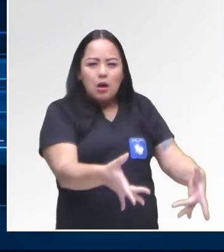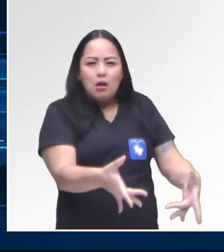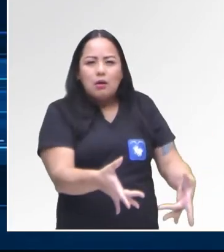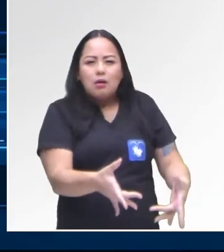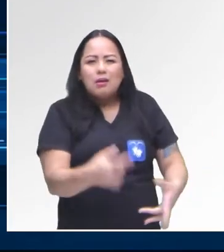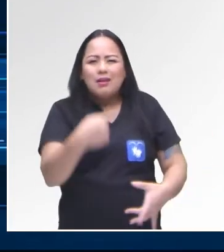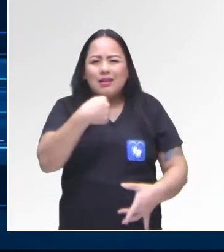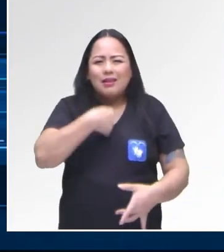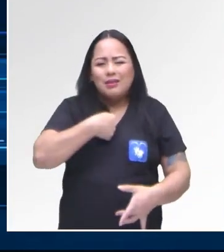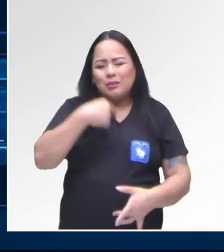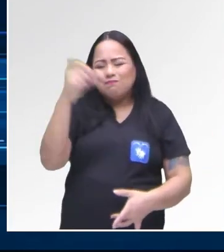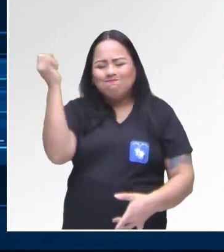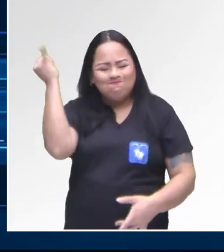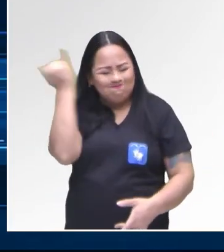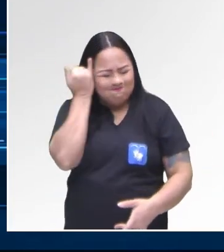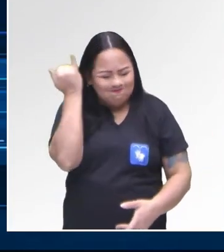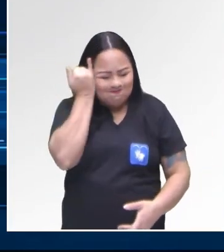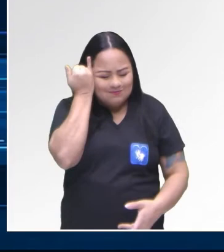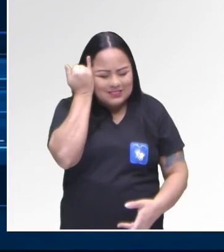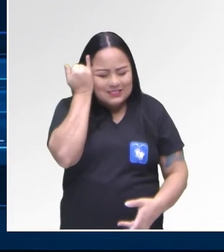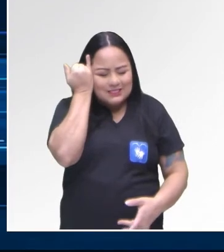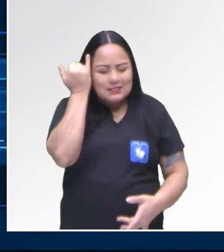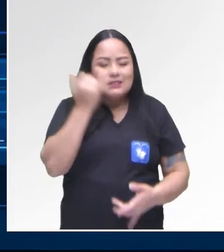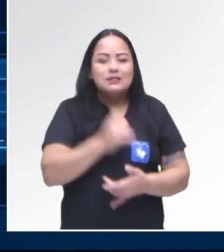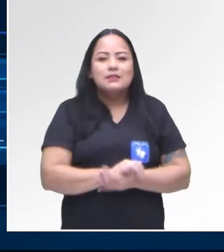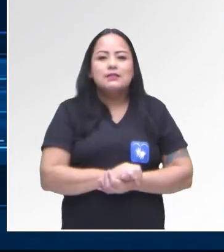eu não aguento.